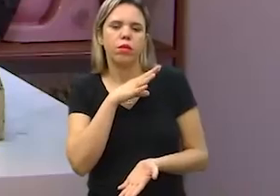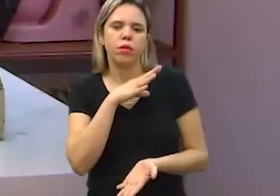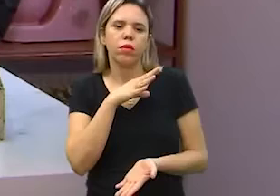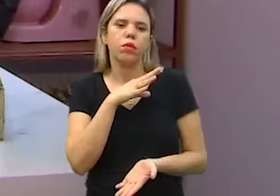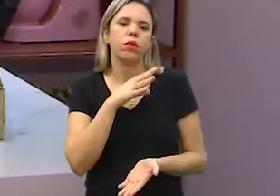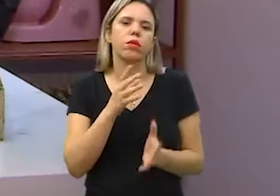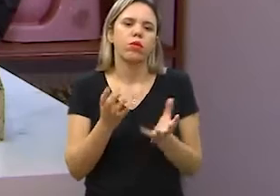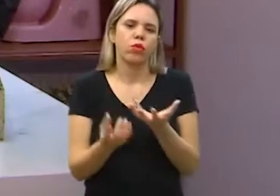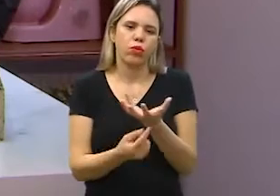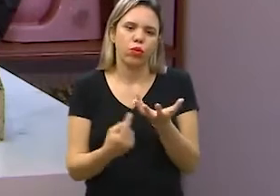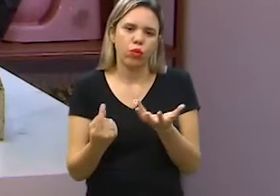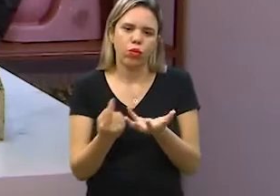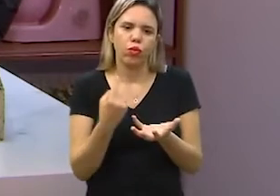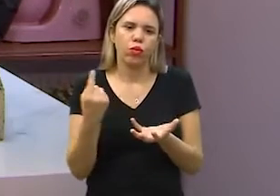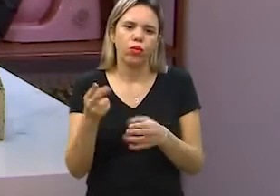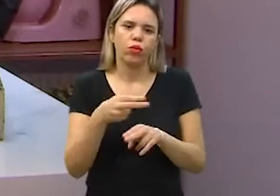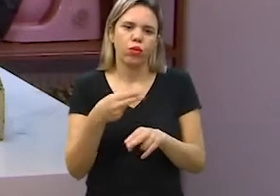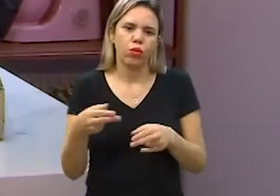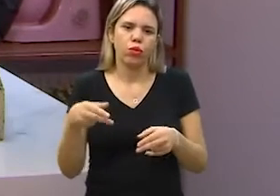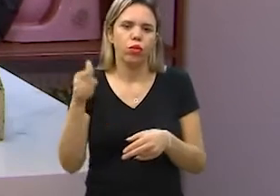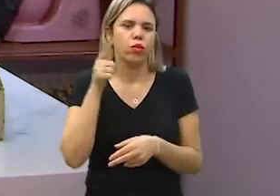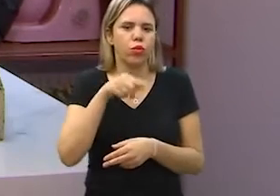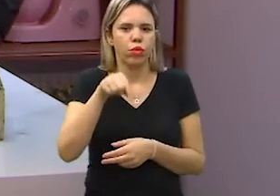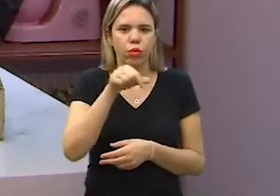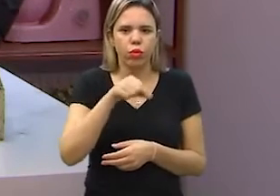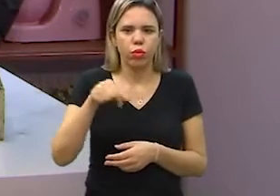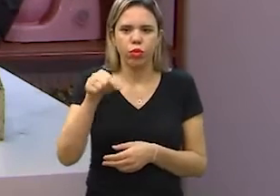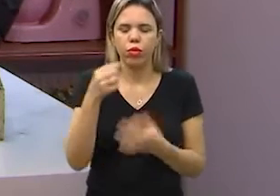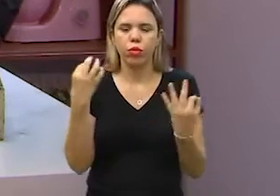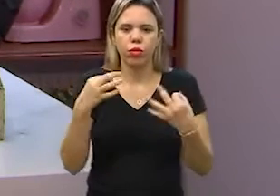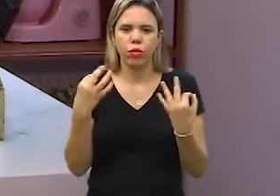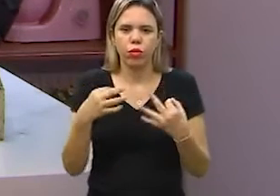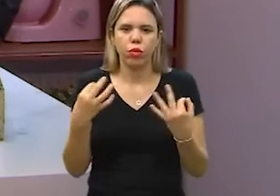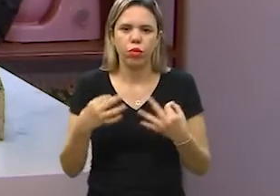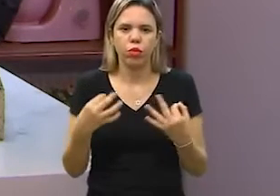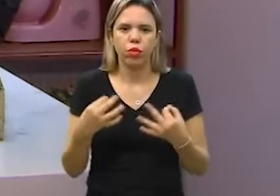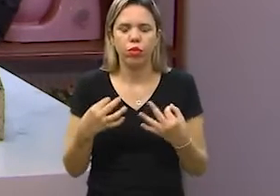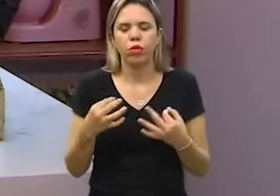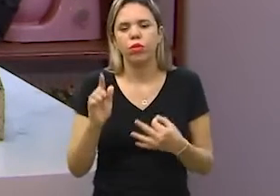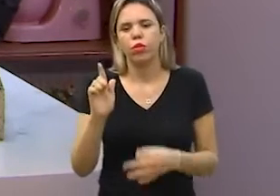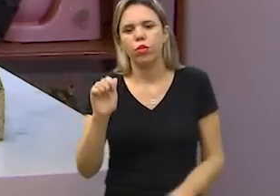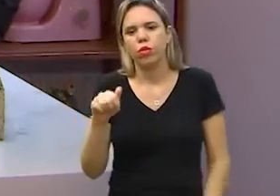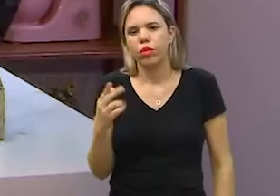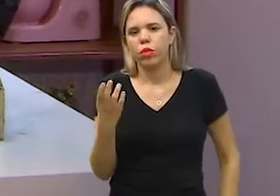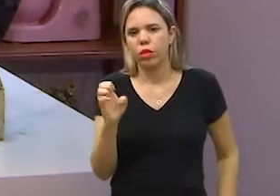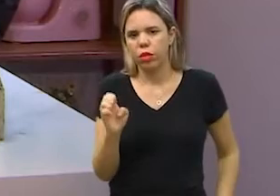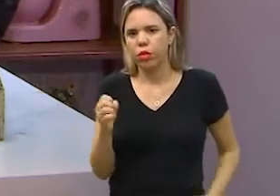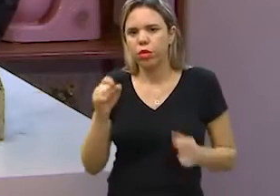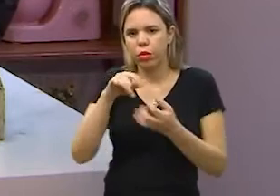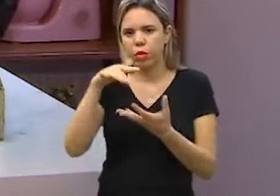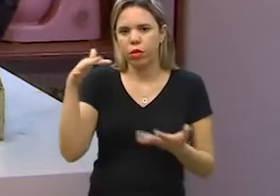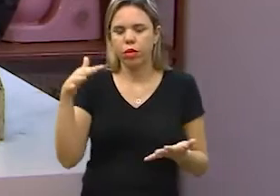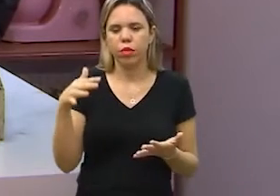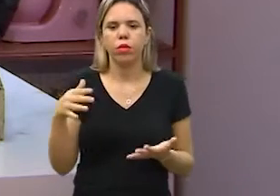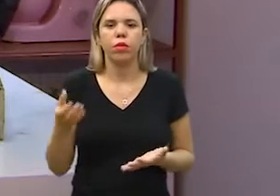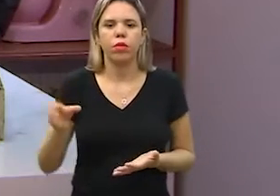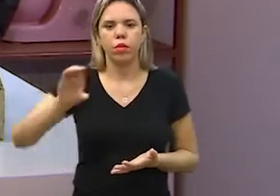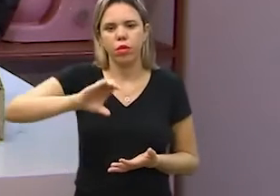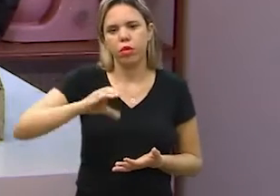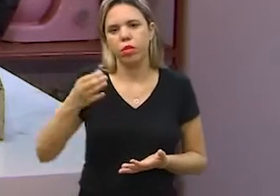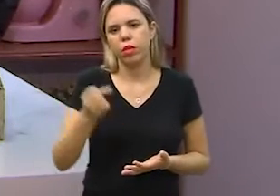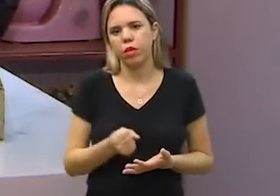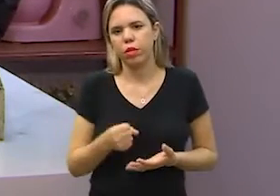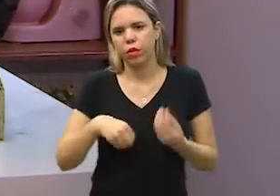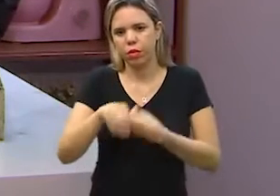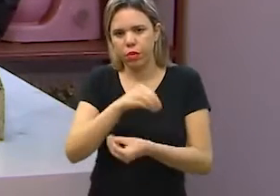do recipiente vai passando para o chocolate, a gente consegue ter um derretimento perfeito e uma ganache bem brilhosa. Creme de leite que a